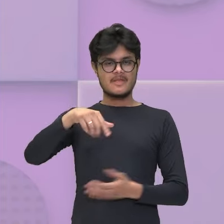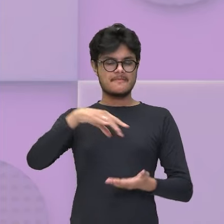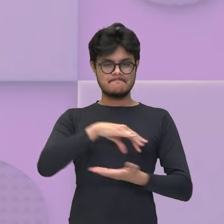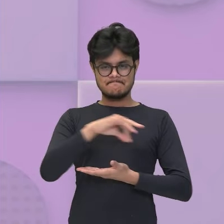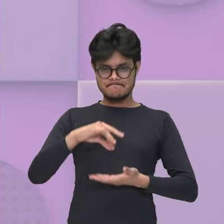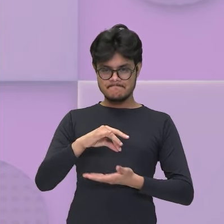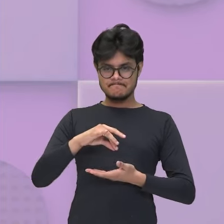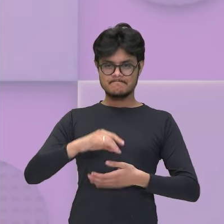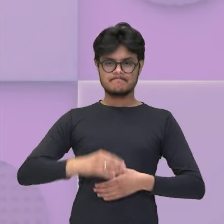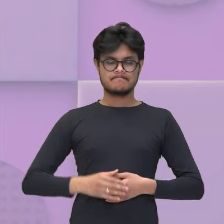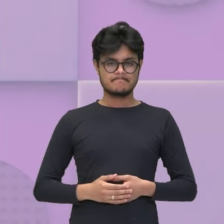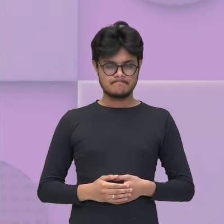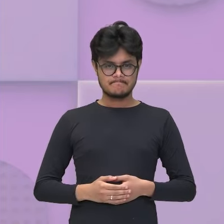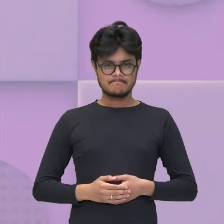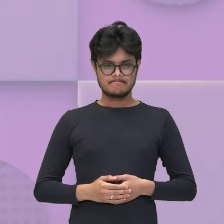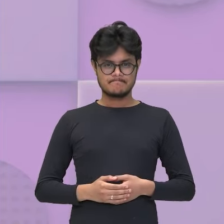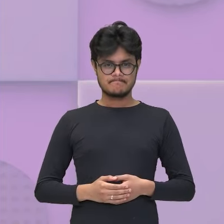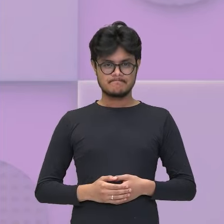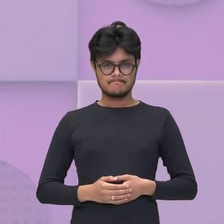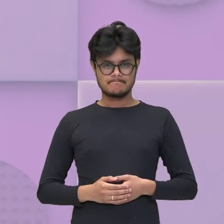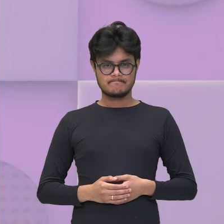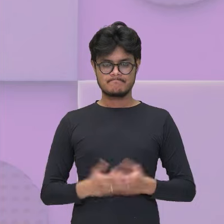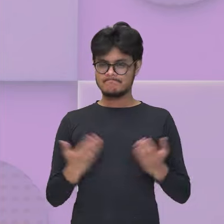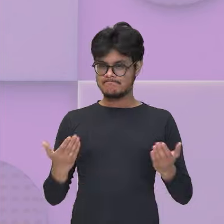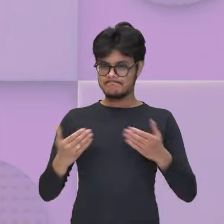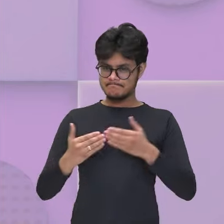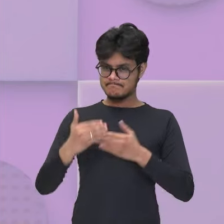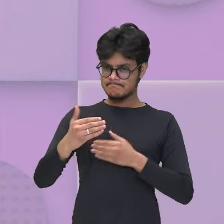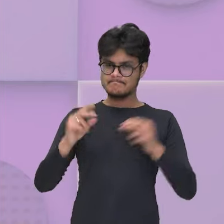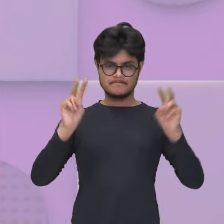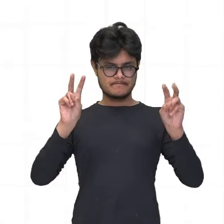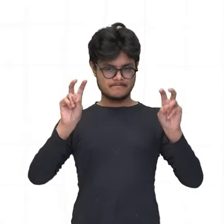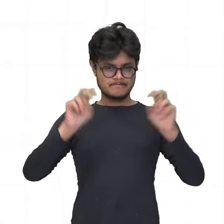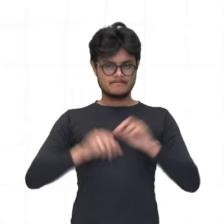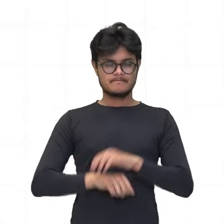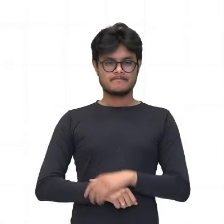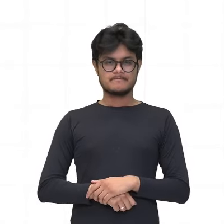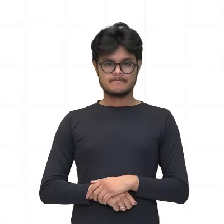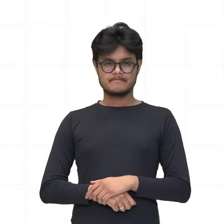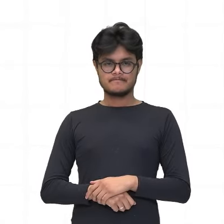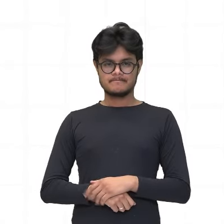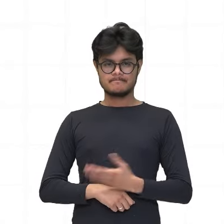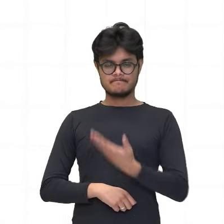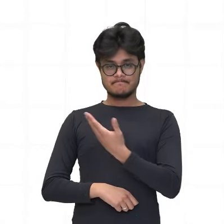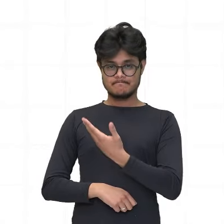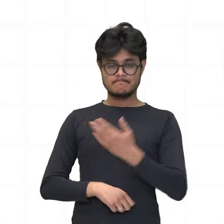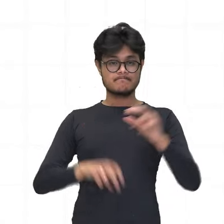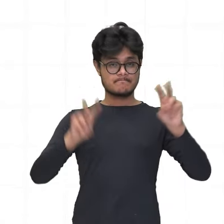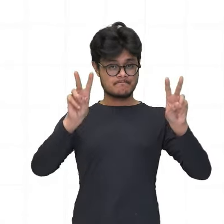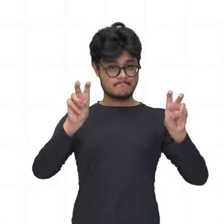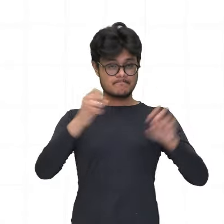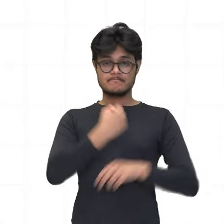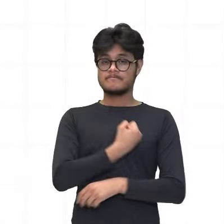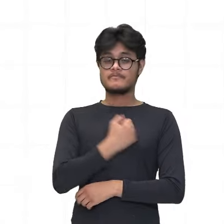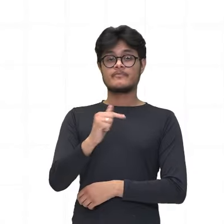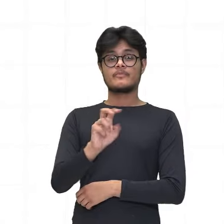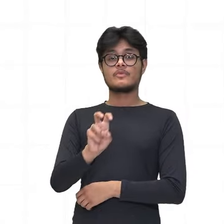Centro de Mídias de Educação do Amazonas. Vamos ver o que temos para a nossa aula. Aula de